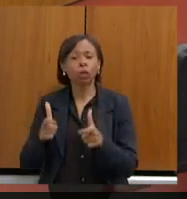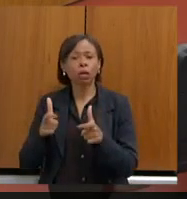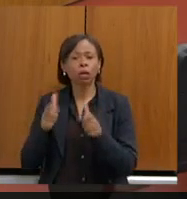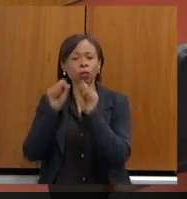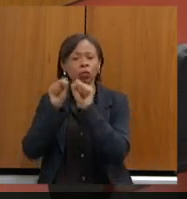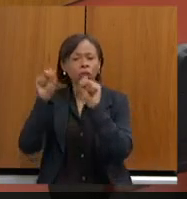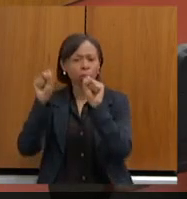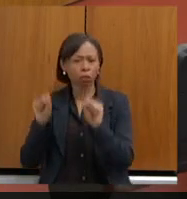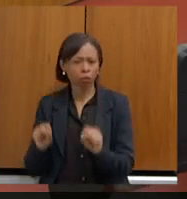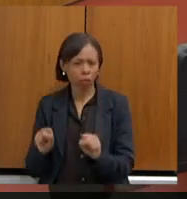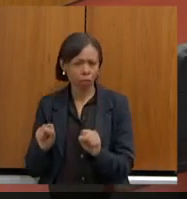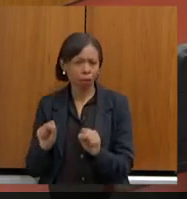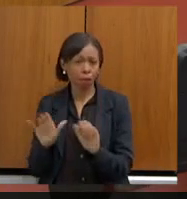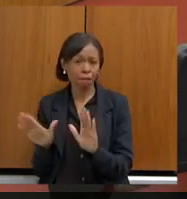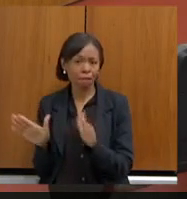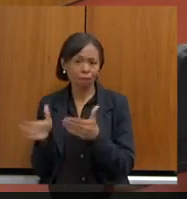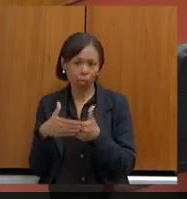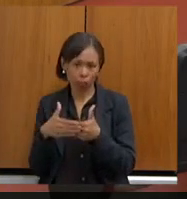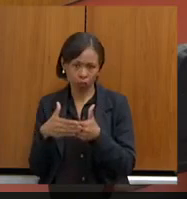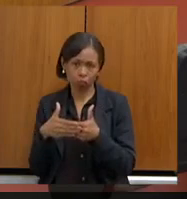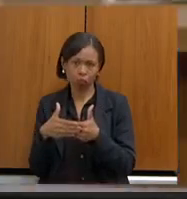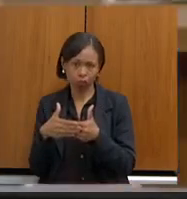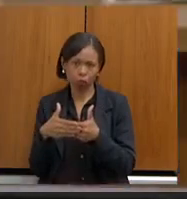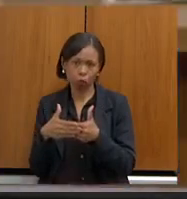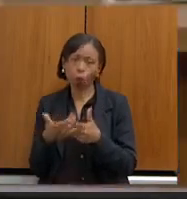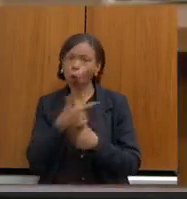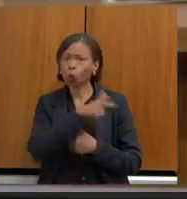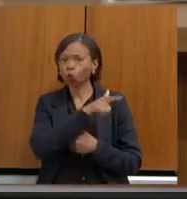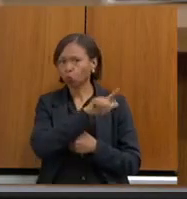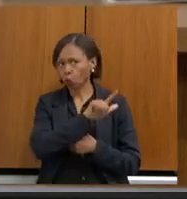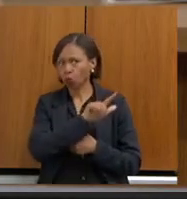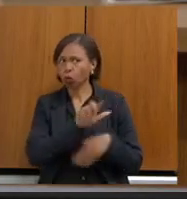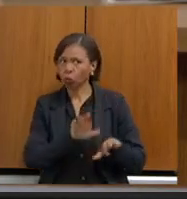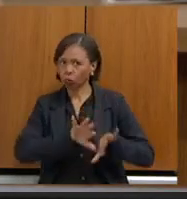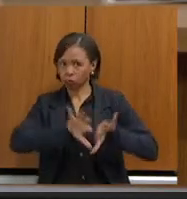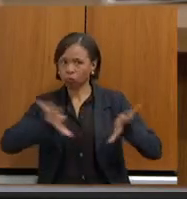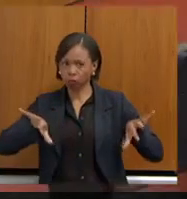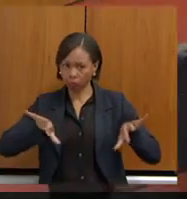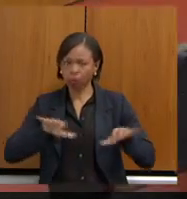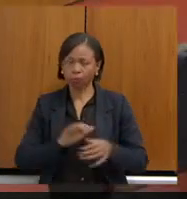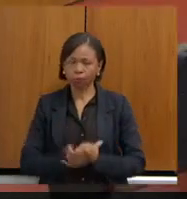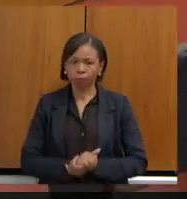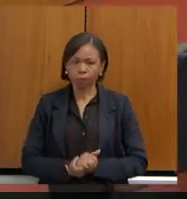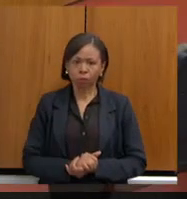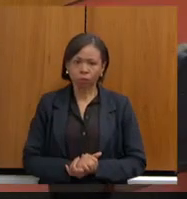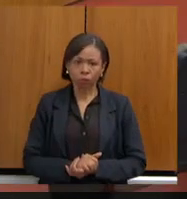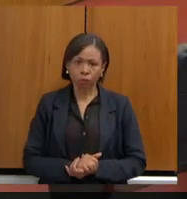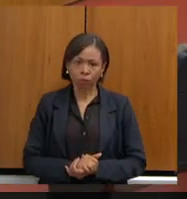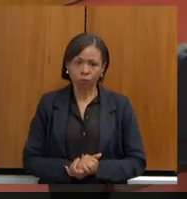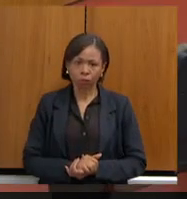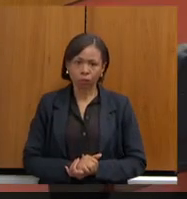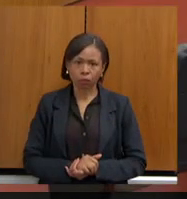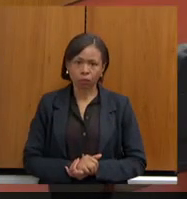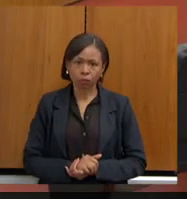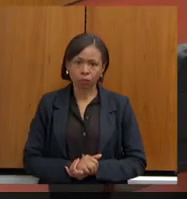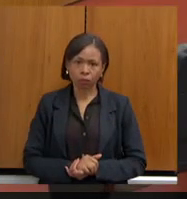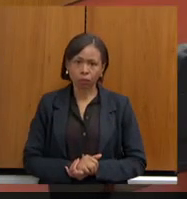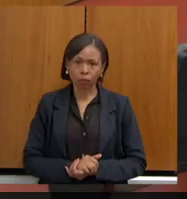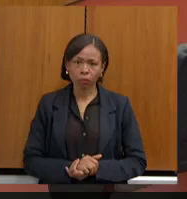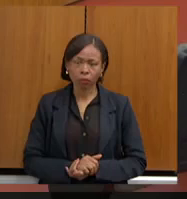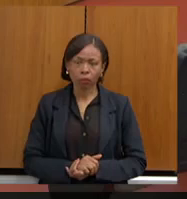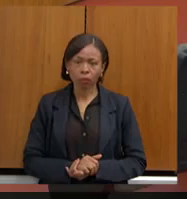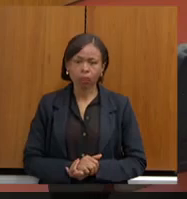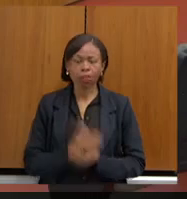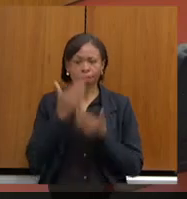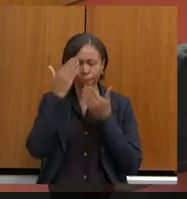é fechado vamos eles a forma e hoje mais não é perfeitamente e